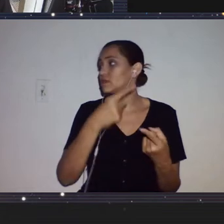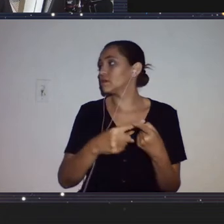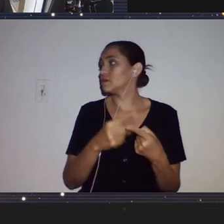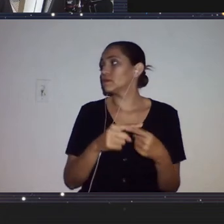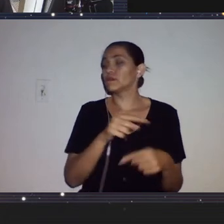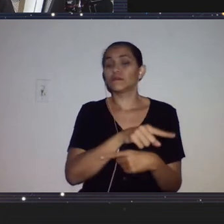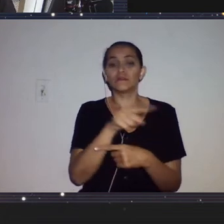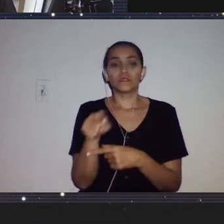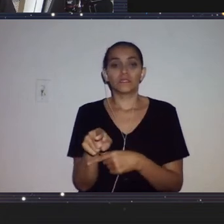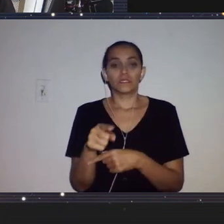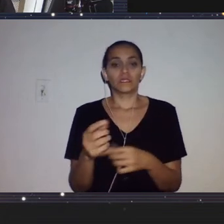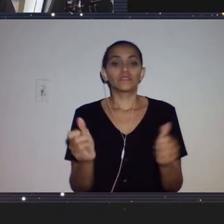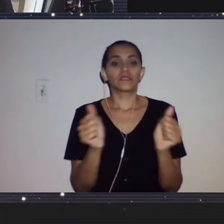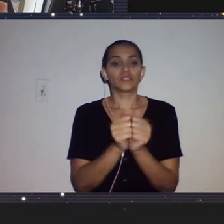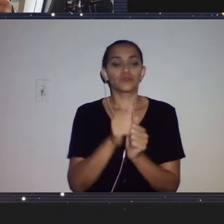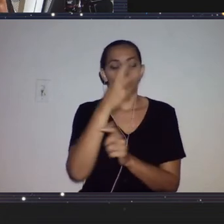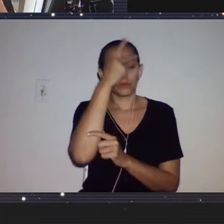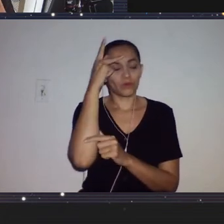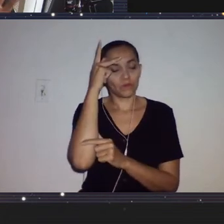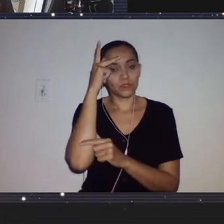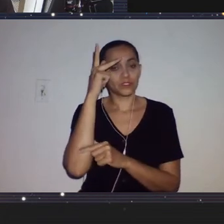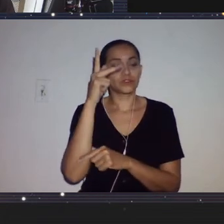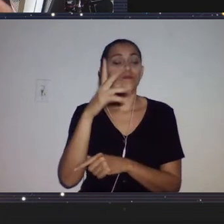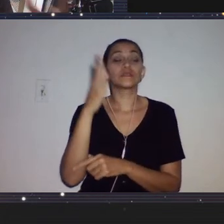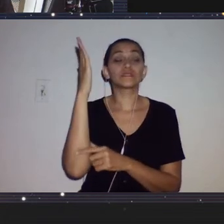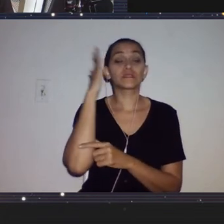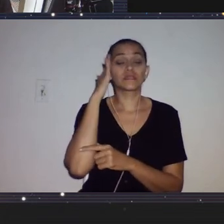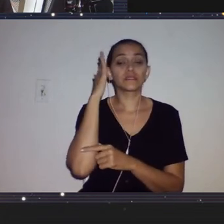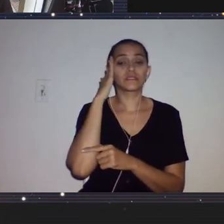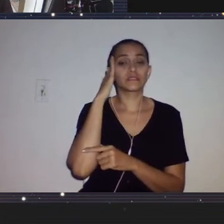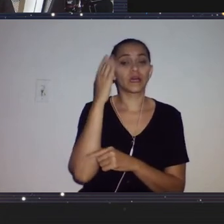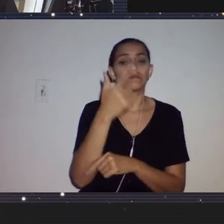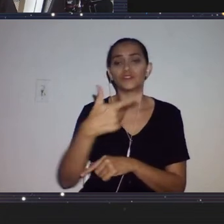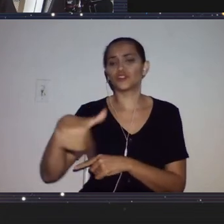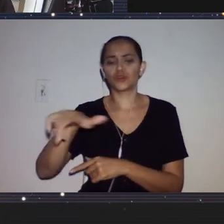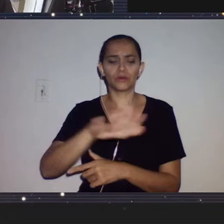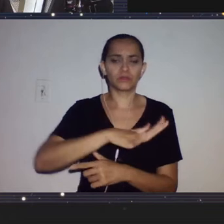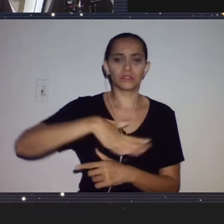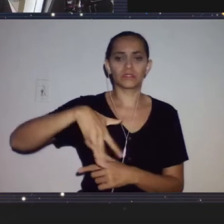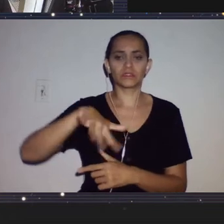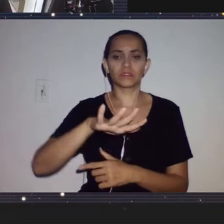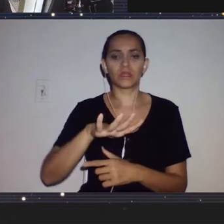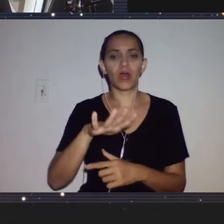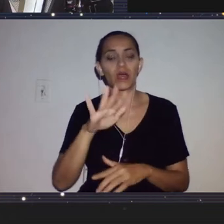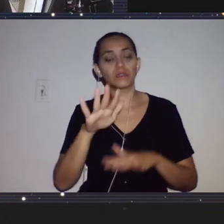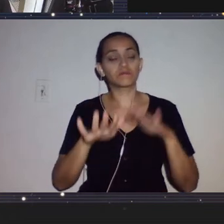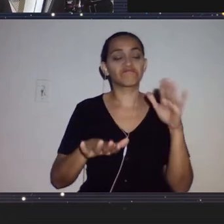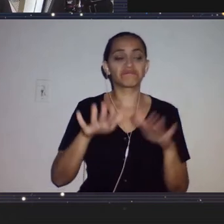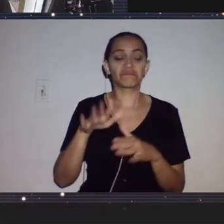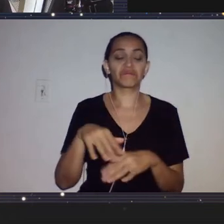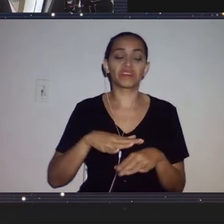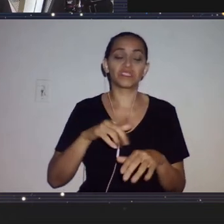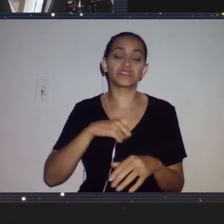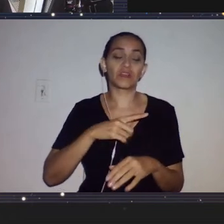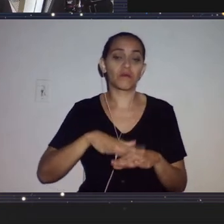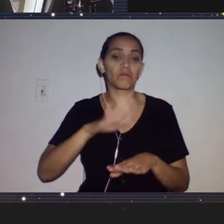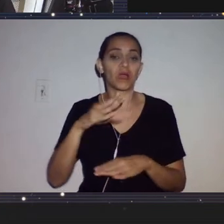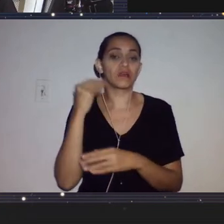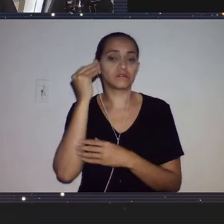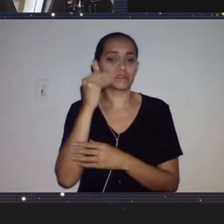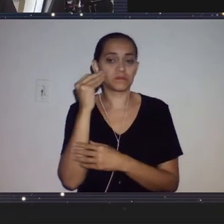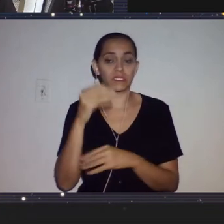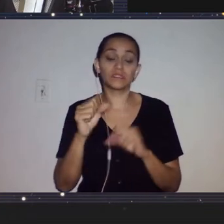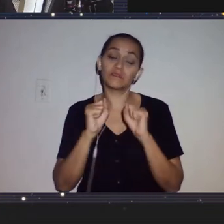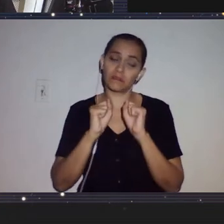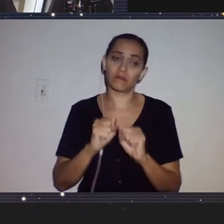pessoas que sabem de outras áreas, que talvez tenham mais experiência e que possam lhe passar essa experiência.